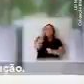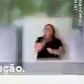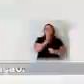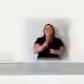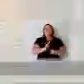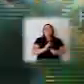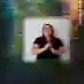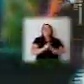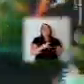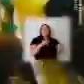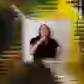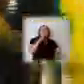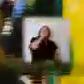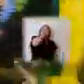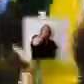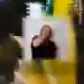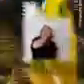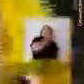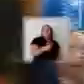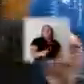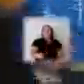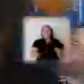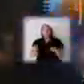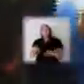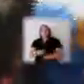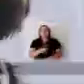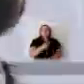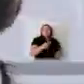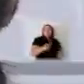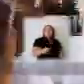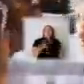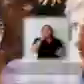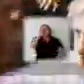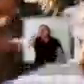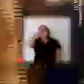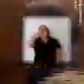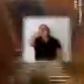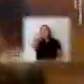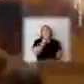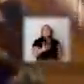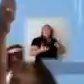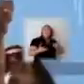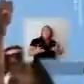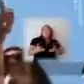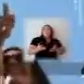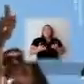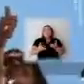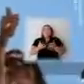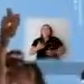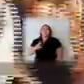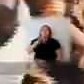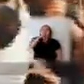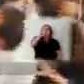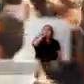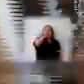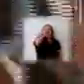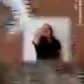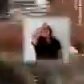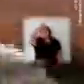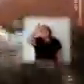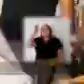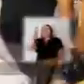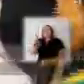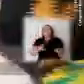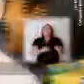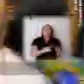Dessa nossa nação O Goiânia é nosso mar E o Ceará é espaço O Aranhas e o Cabo Chá E o Mato